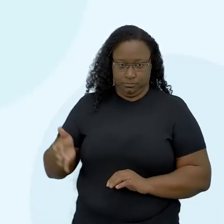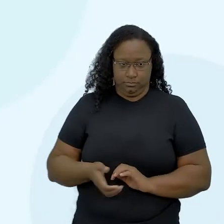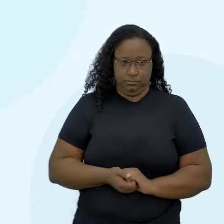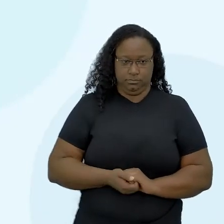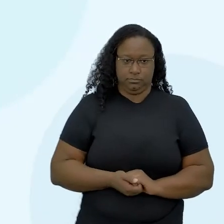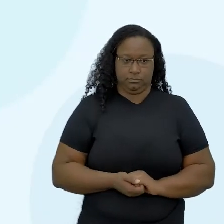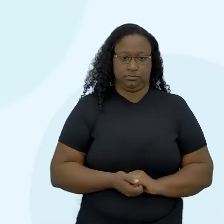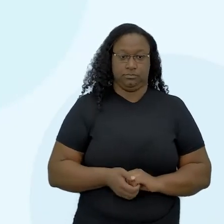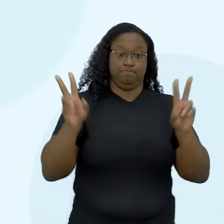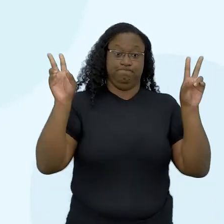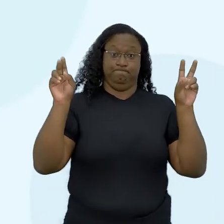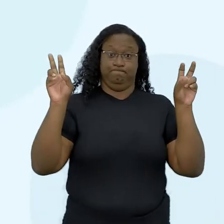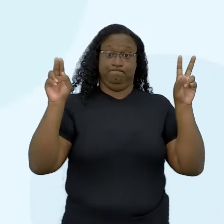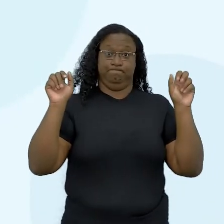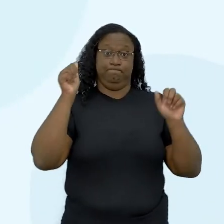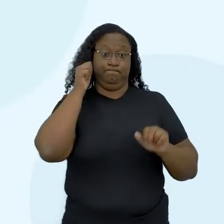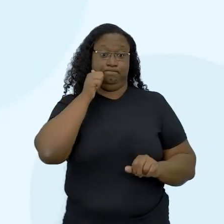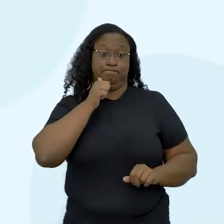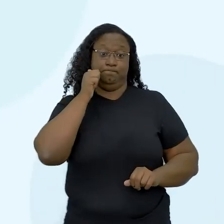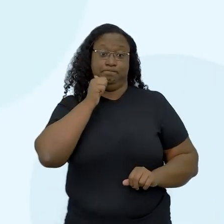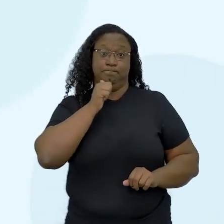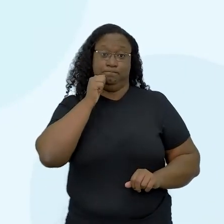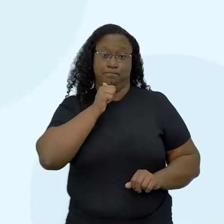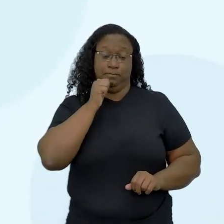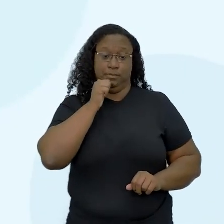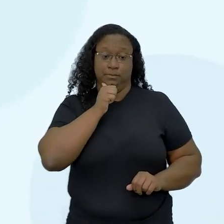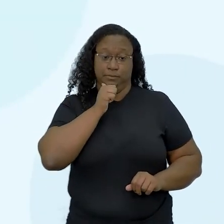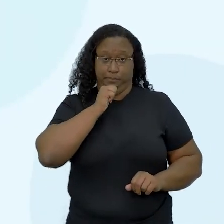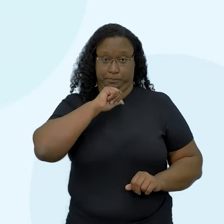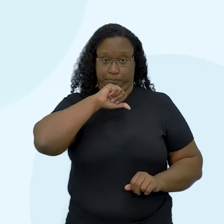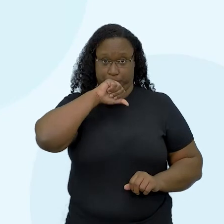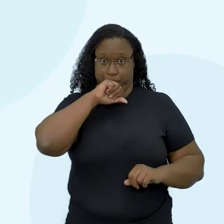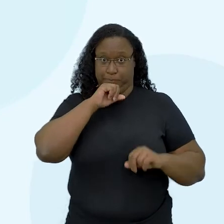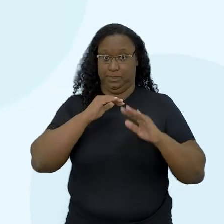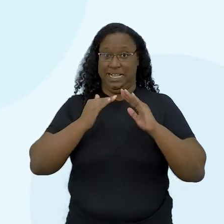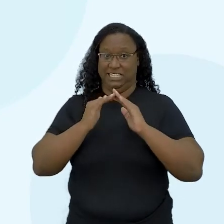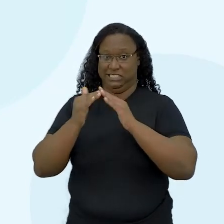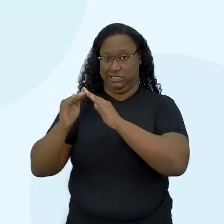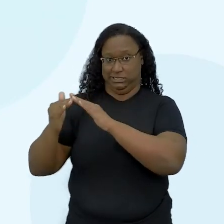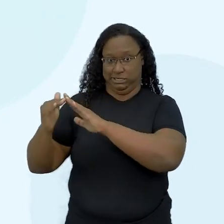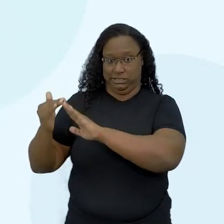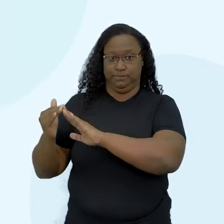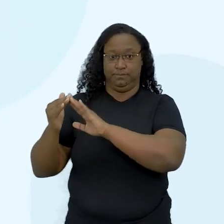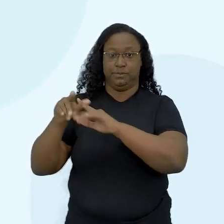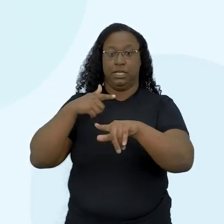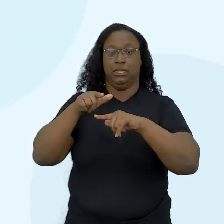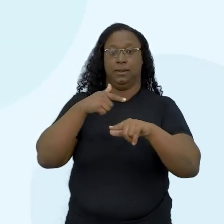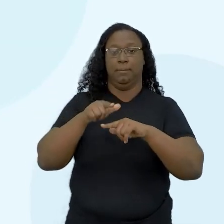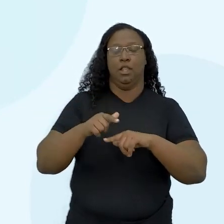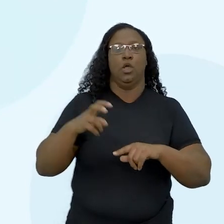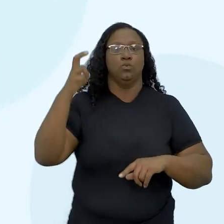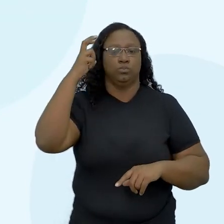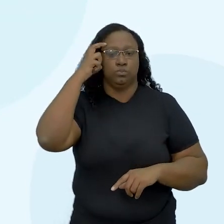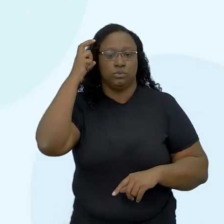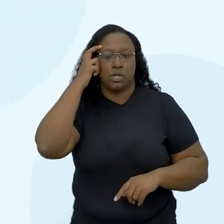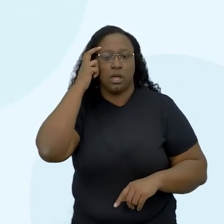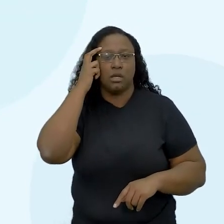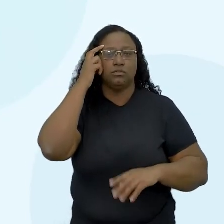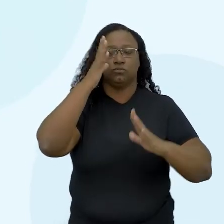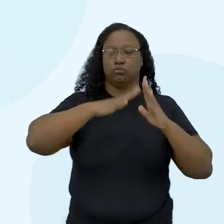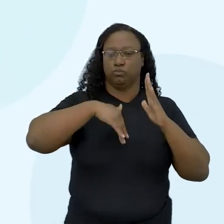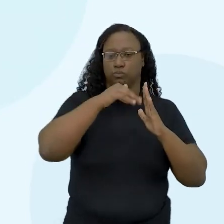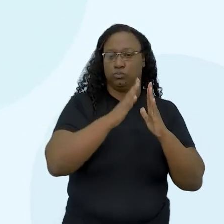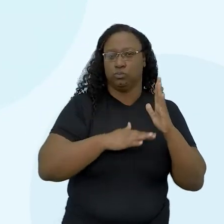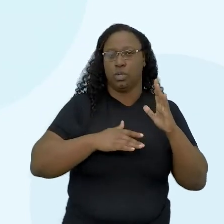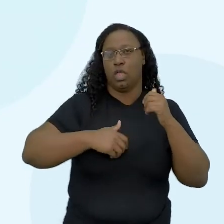com projetos culturais, artísticos, esportivos e educacionais, sendo